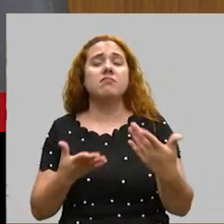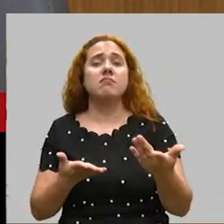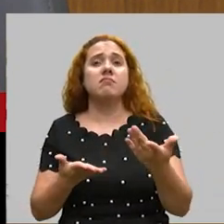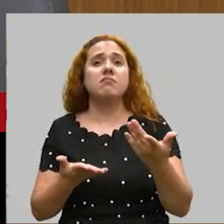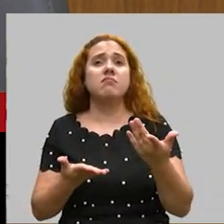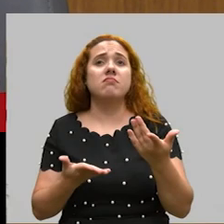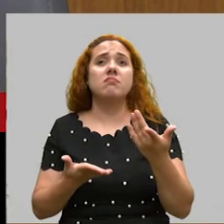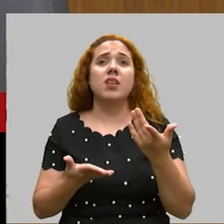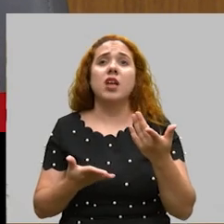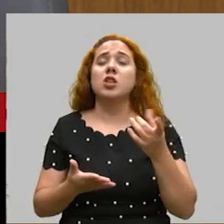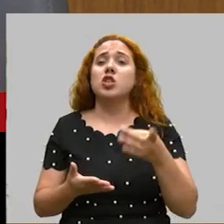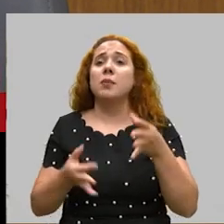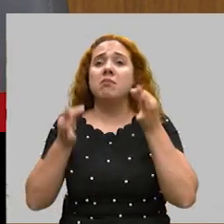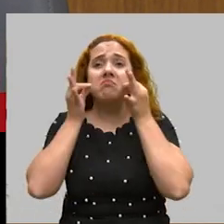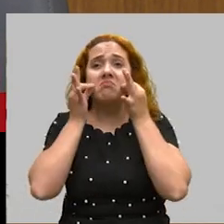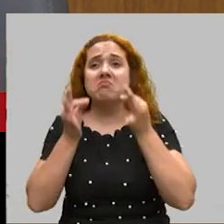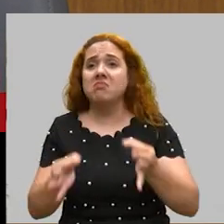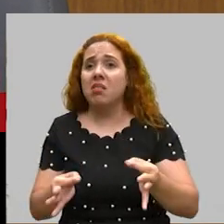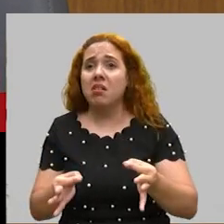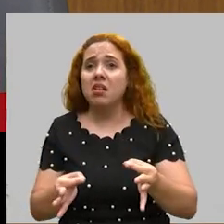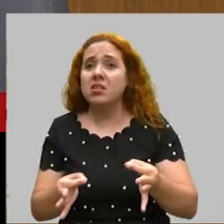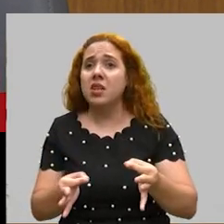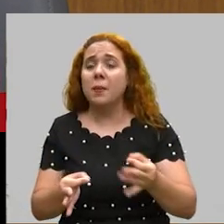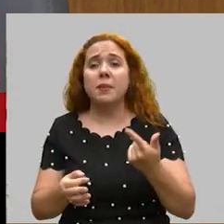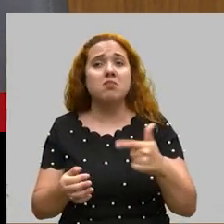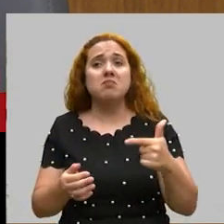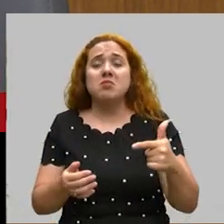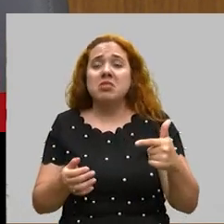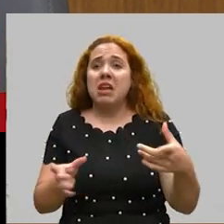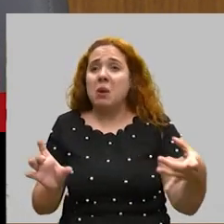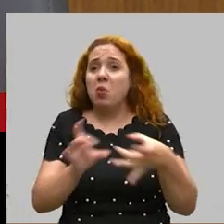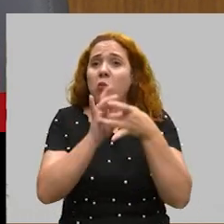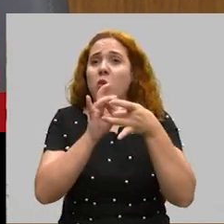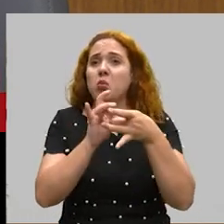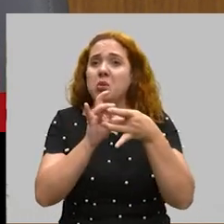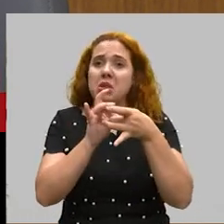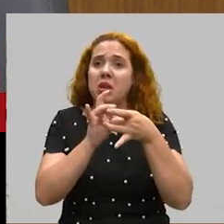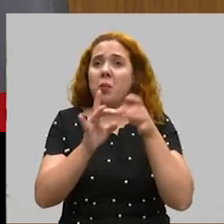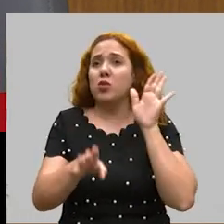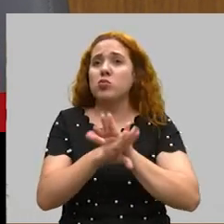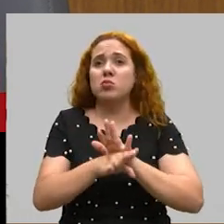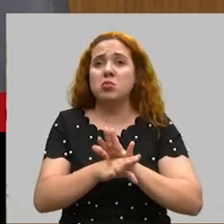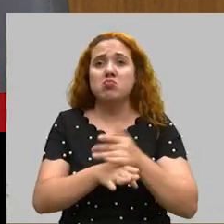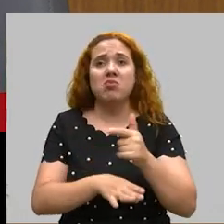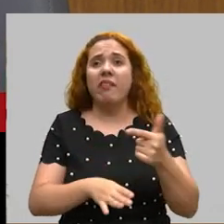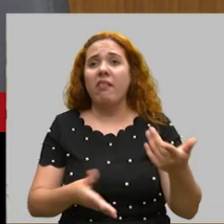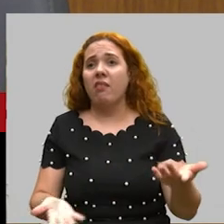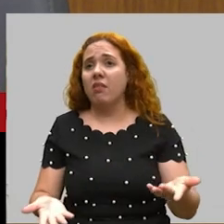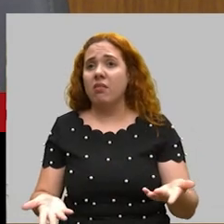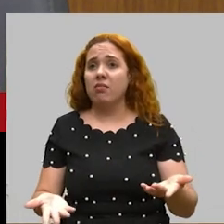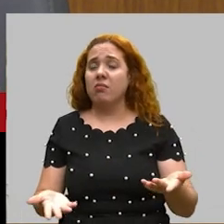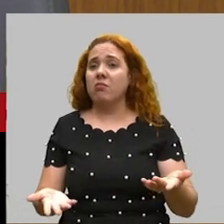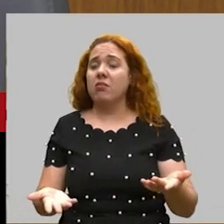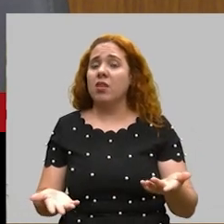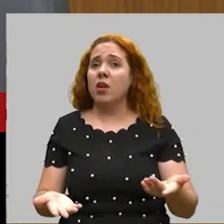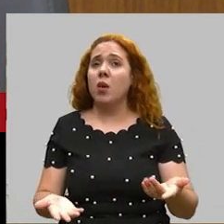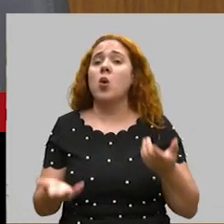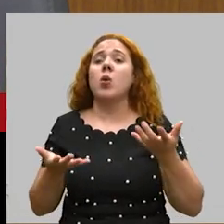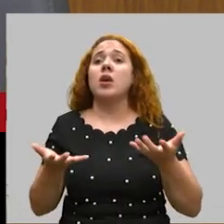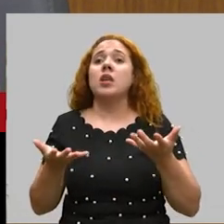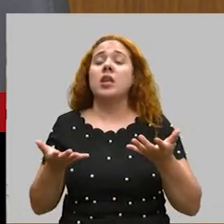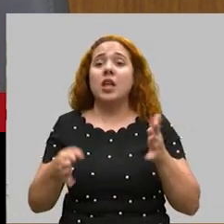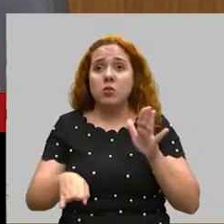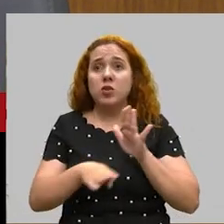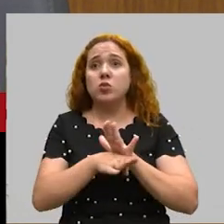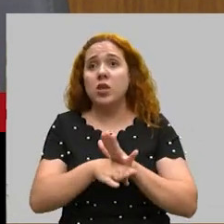somente para escutar mas não para consolidar aquilo que nós propomos aquilo que nós levamos